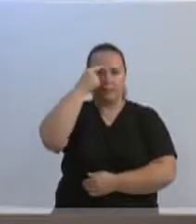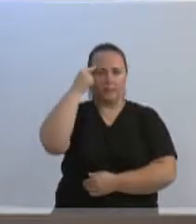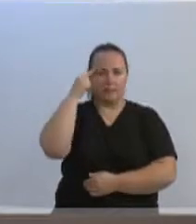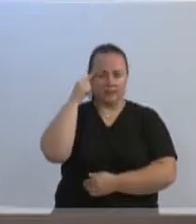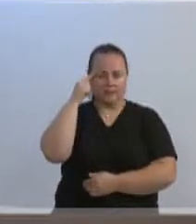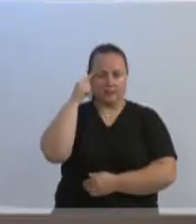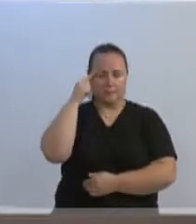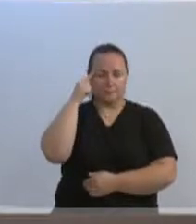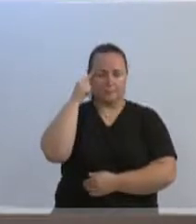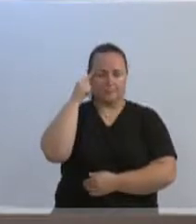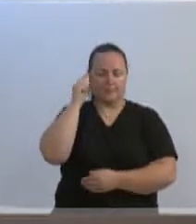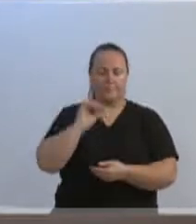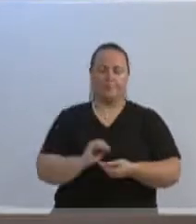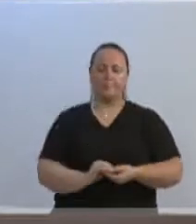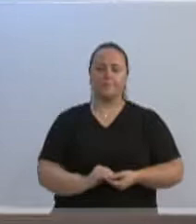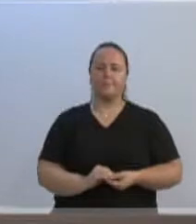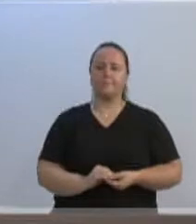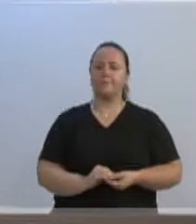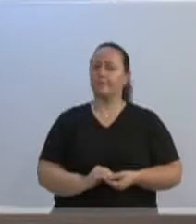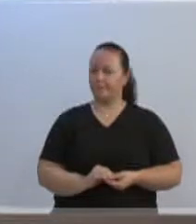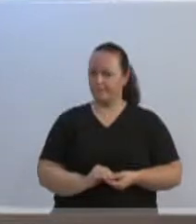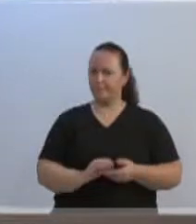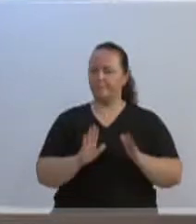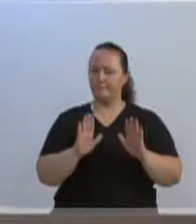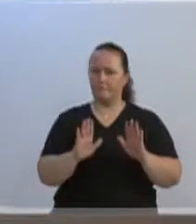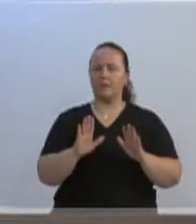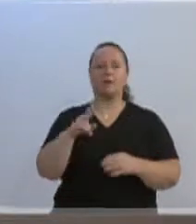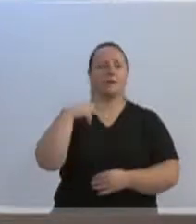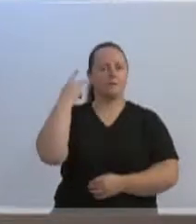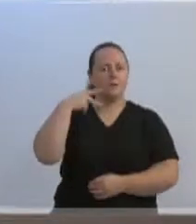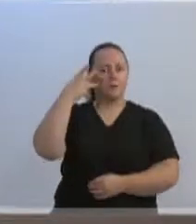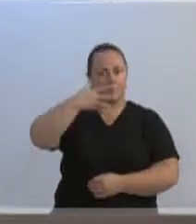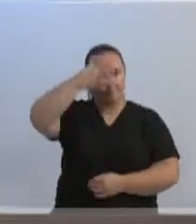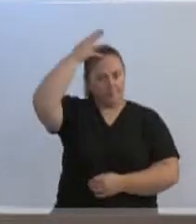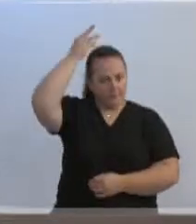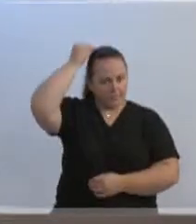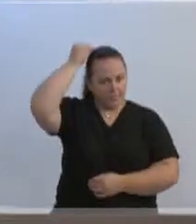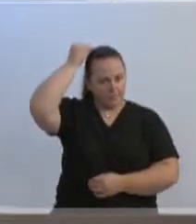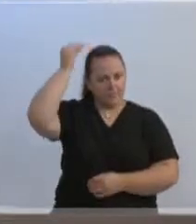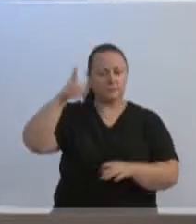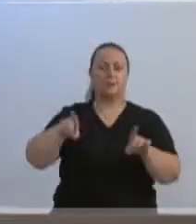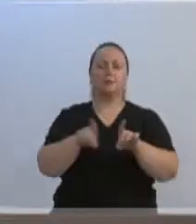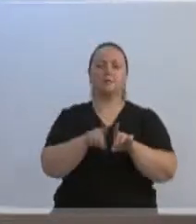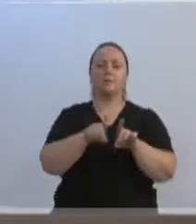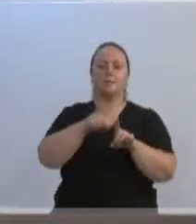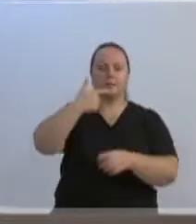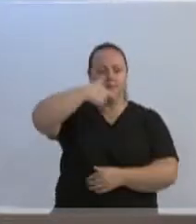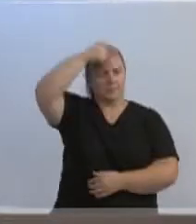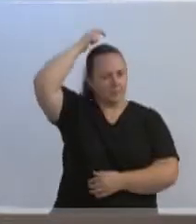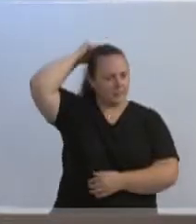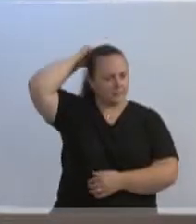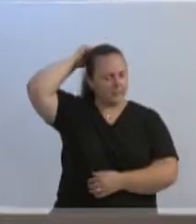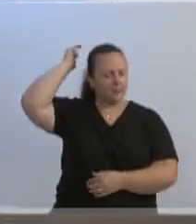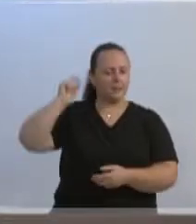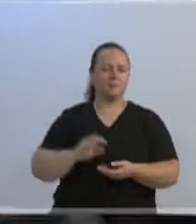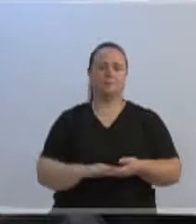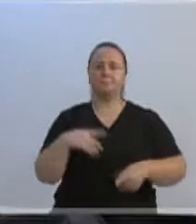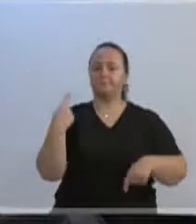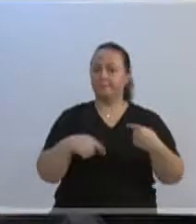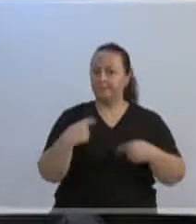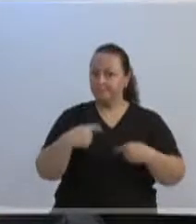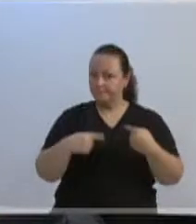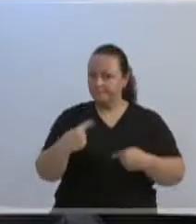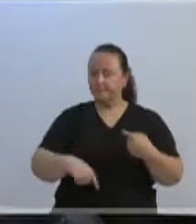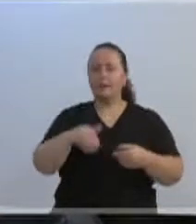vereador não e vereador alexandre matias e também adriano pereira em discussão